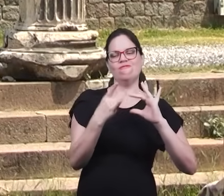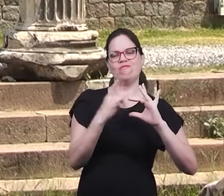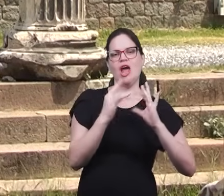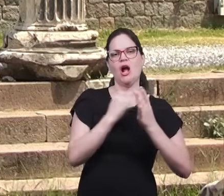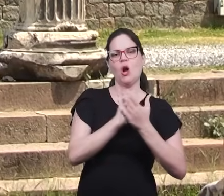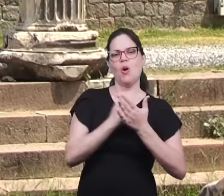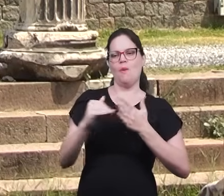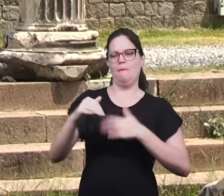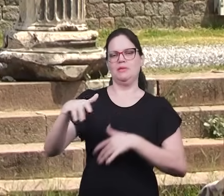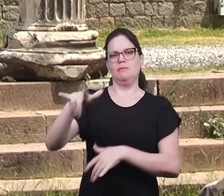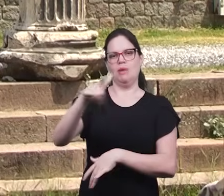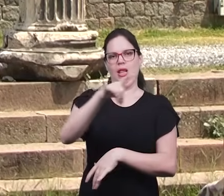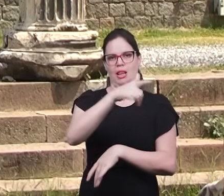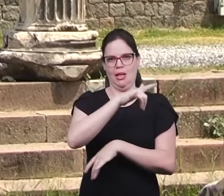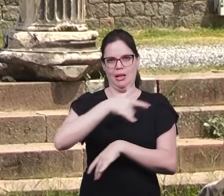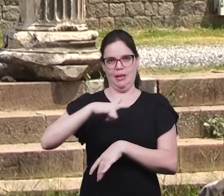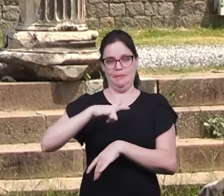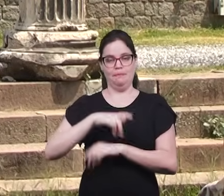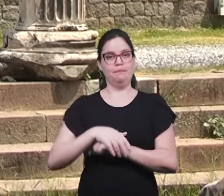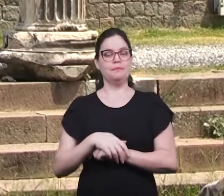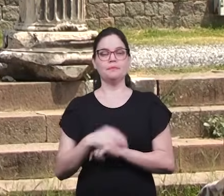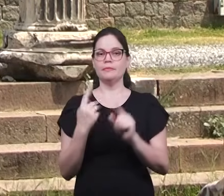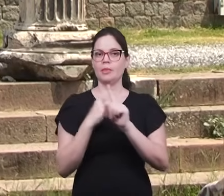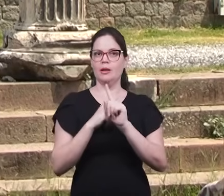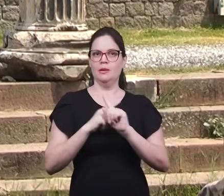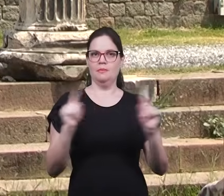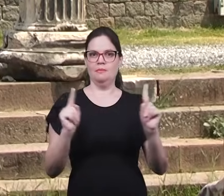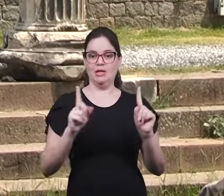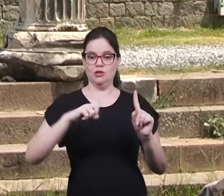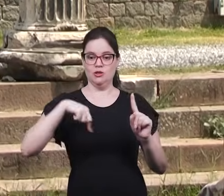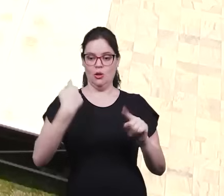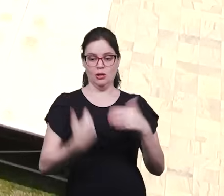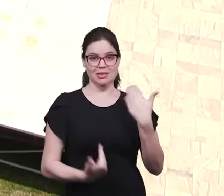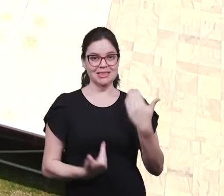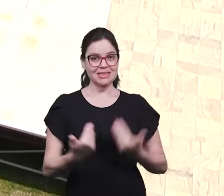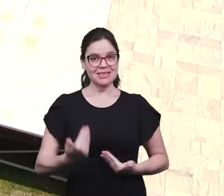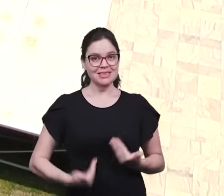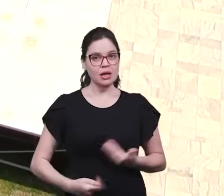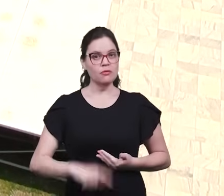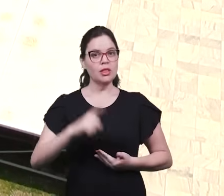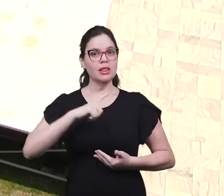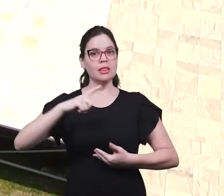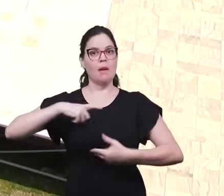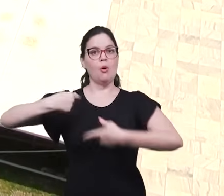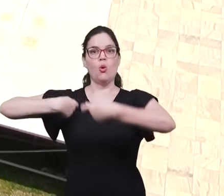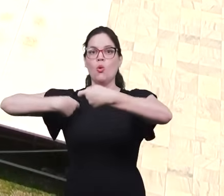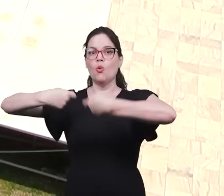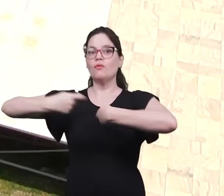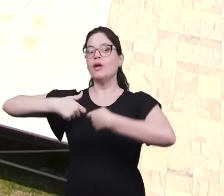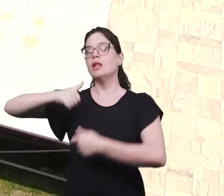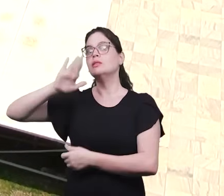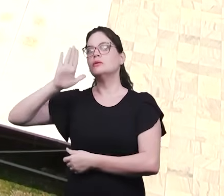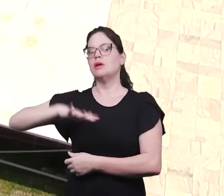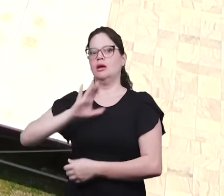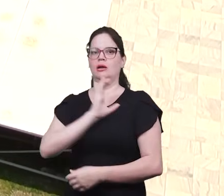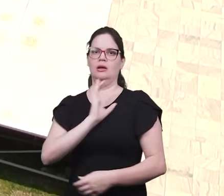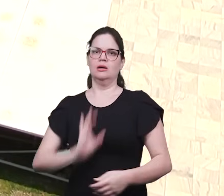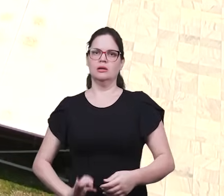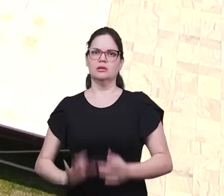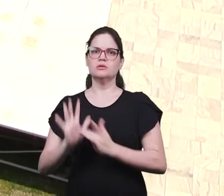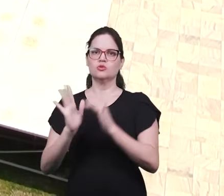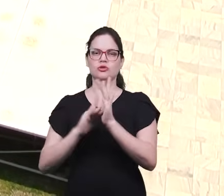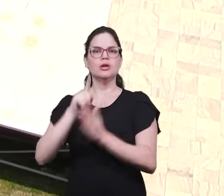anticristo. Então, se o governo, a igreja, é o governo de Cristo, é o governo do